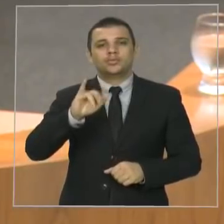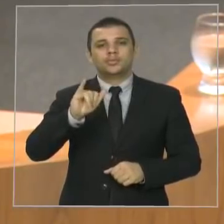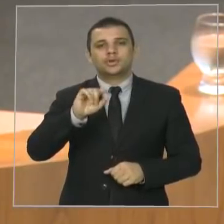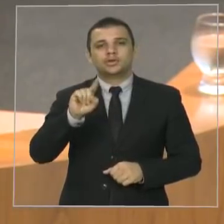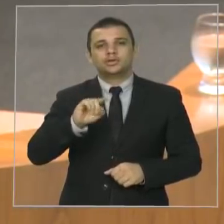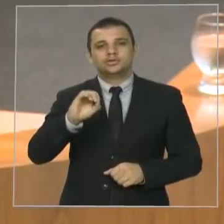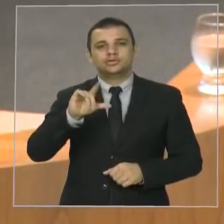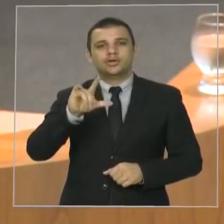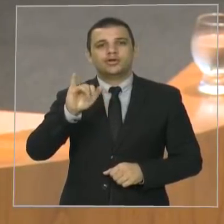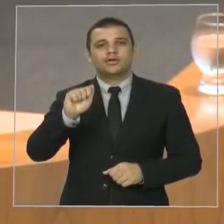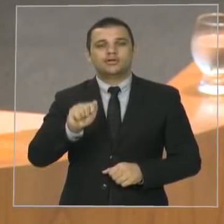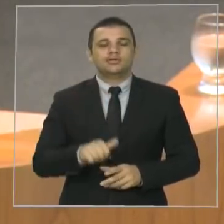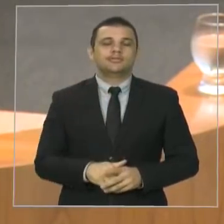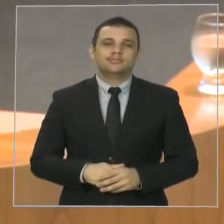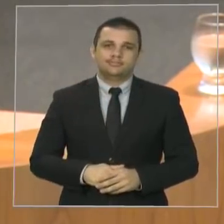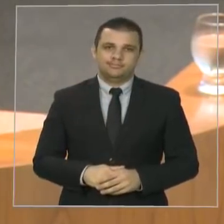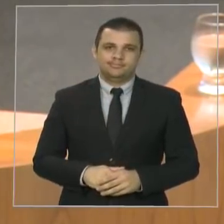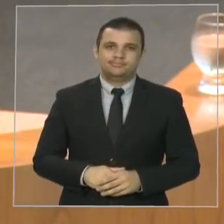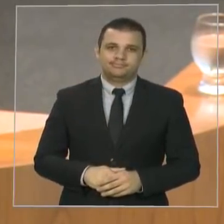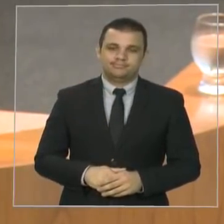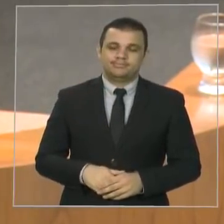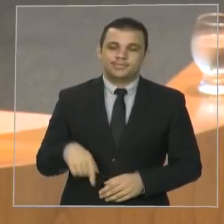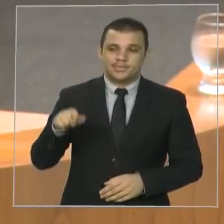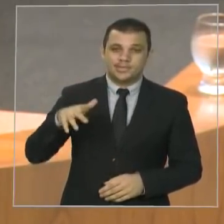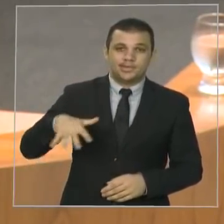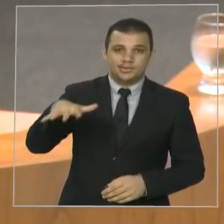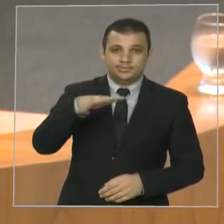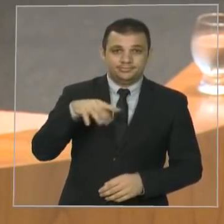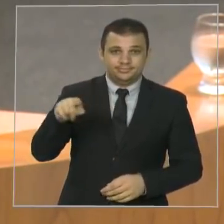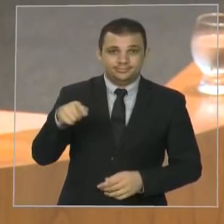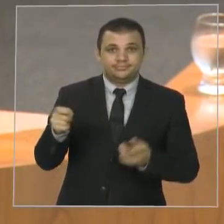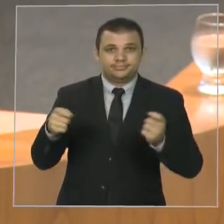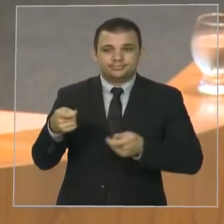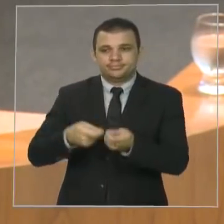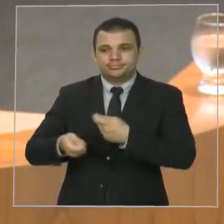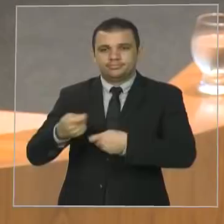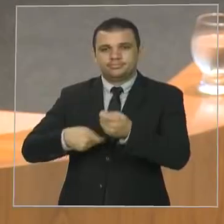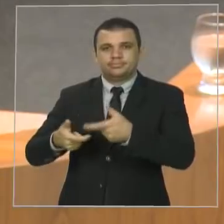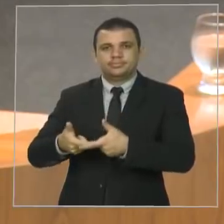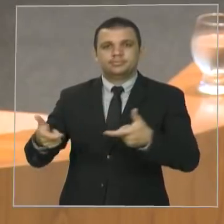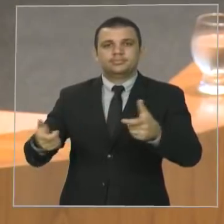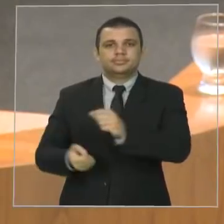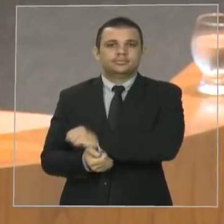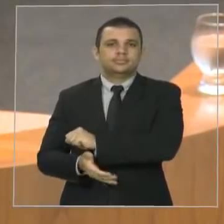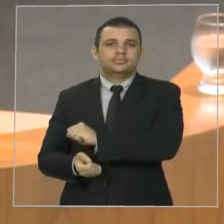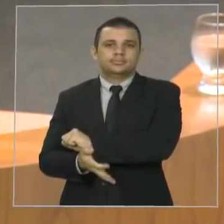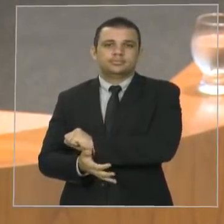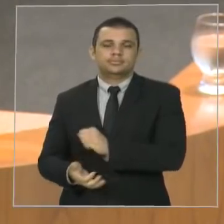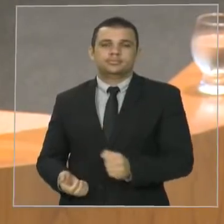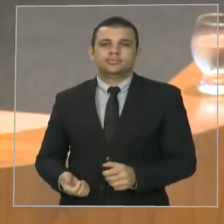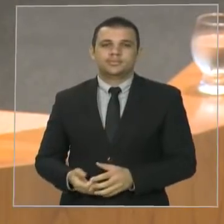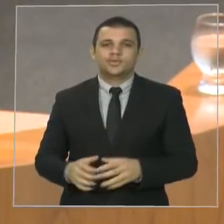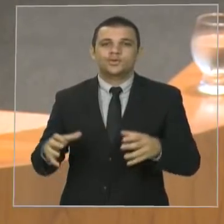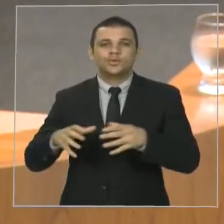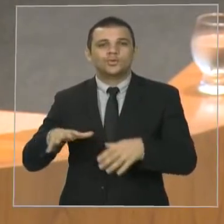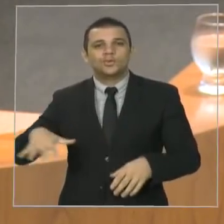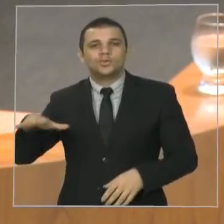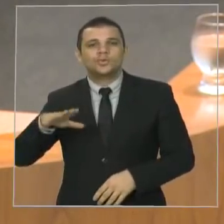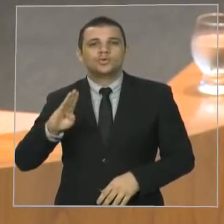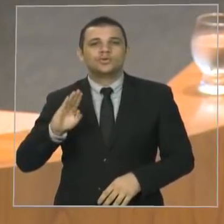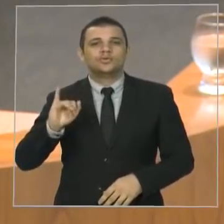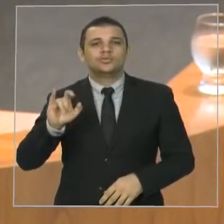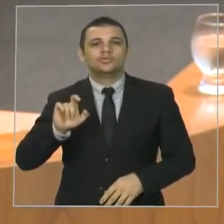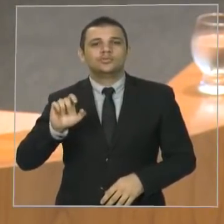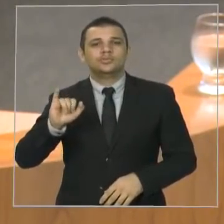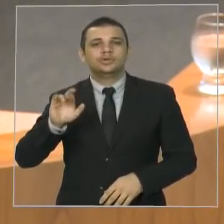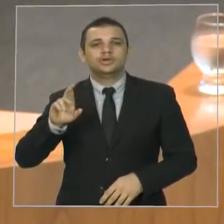suspendeu toda a ação da polícia no Morro do Rio de Janeiro, abrindo caminho para